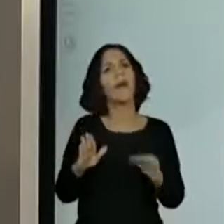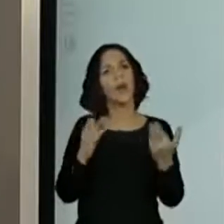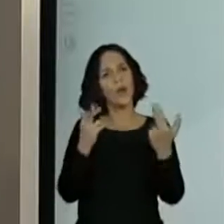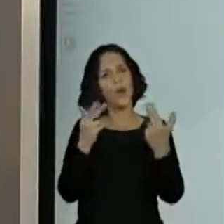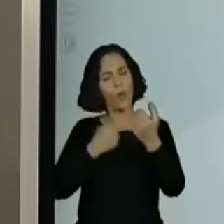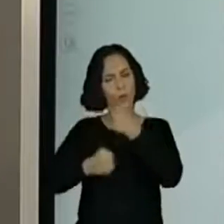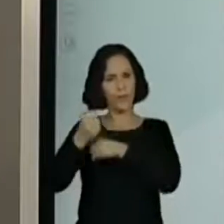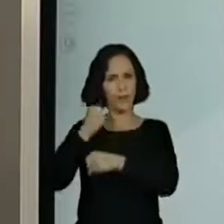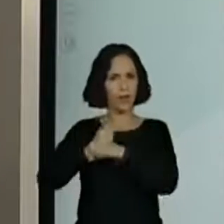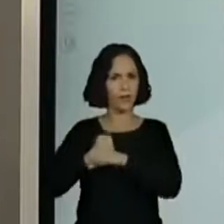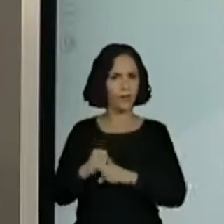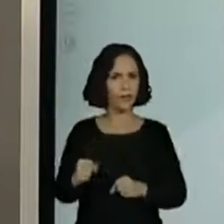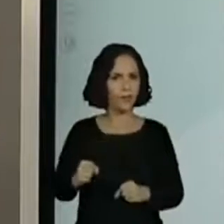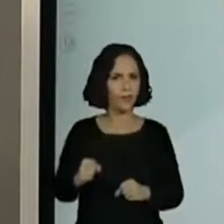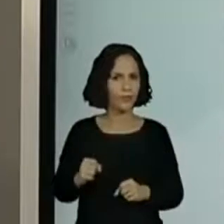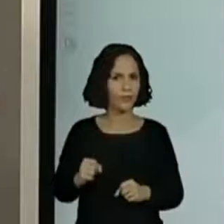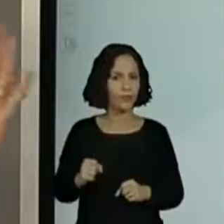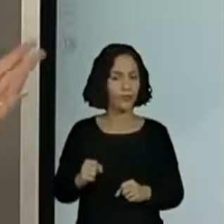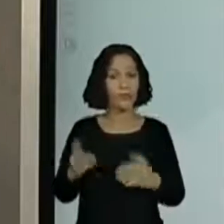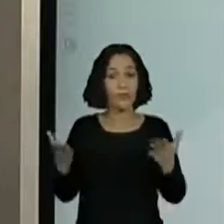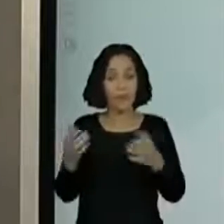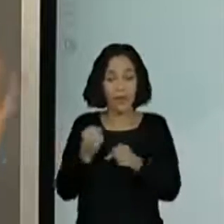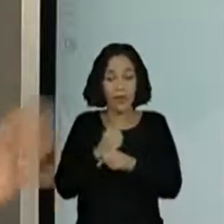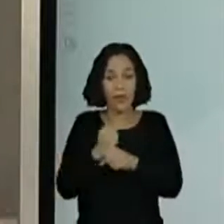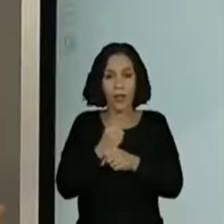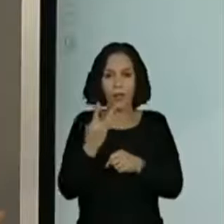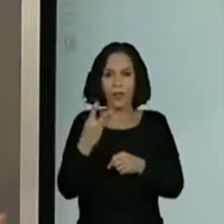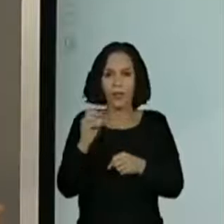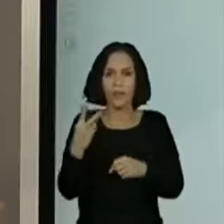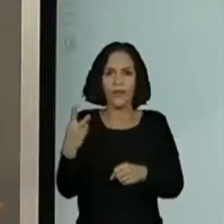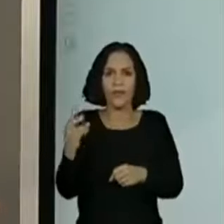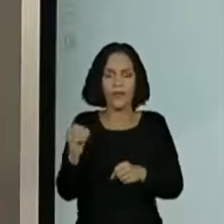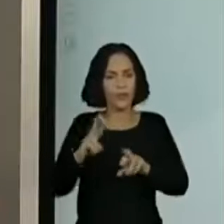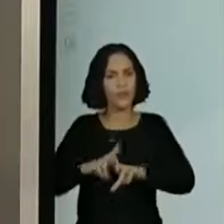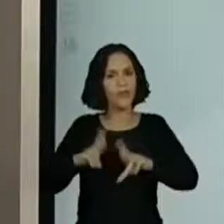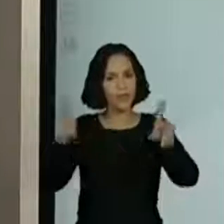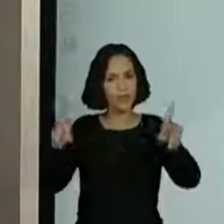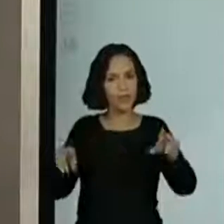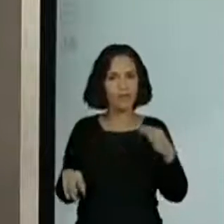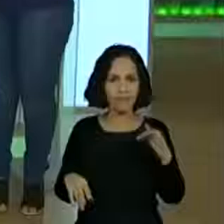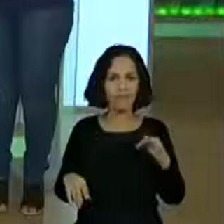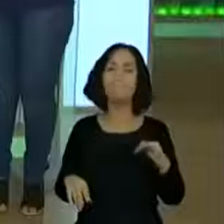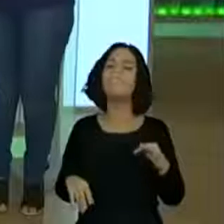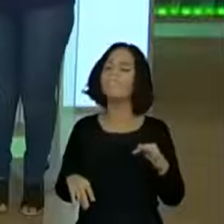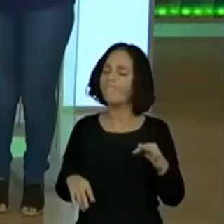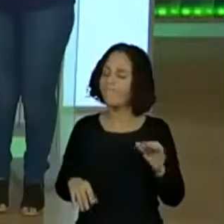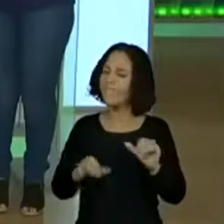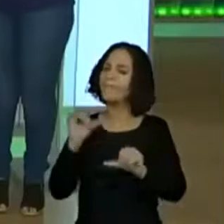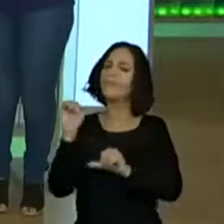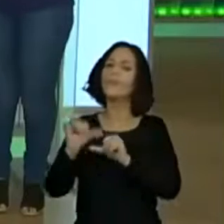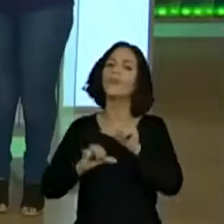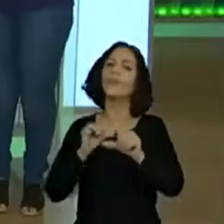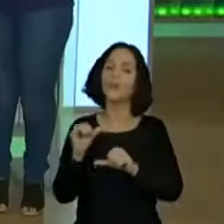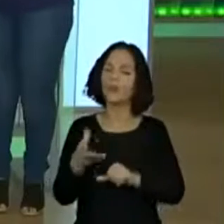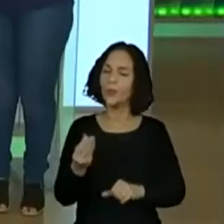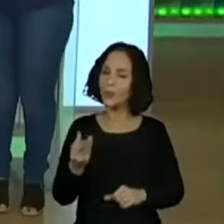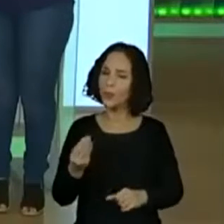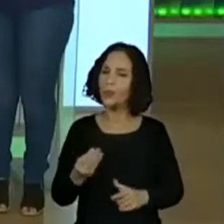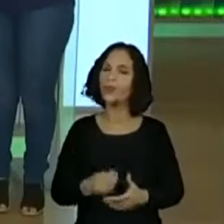ano passado de vocês? Esse ano de 2020, acho que tem coisas diferentes acontecendo. Muitas coisas diferentes, muitas.